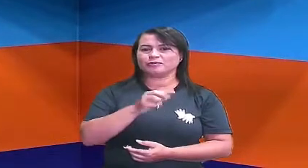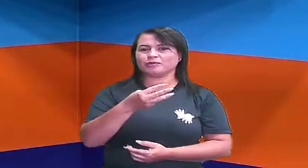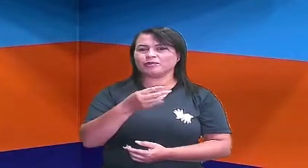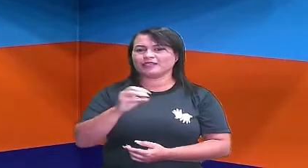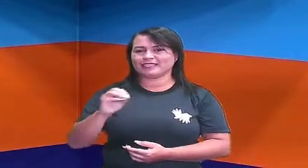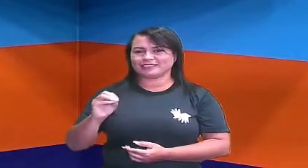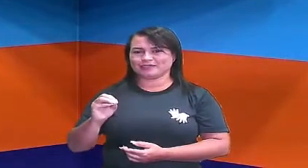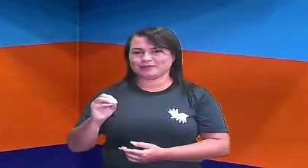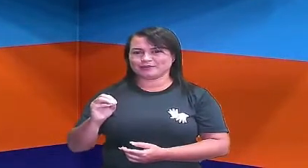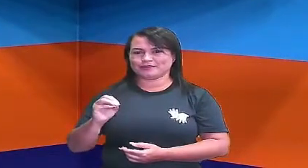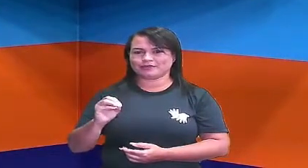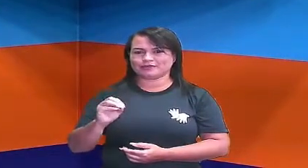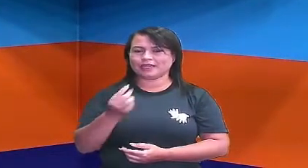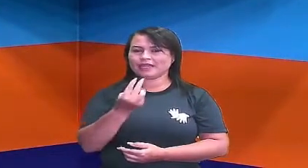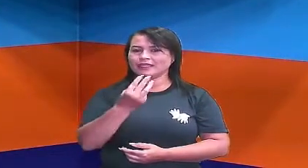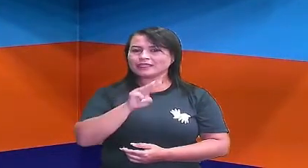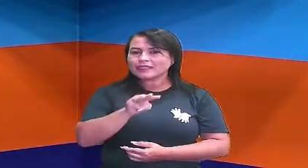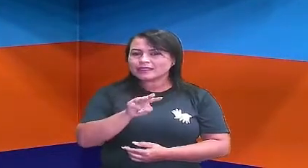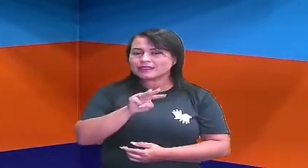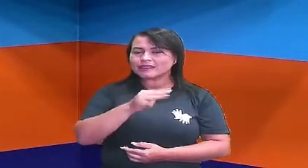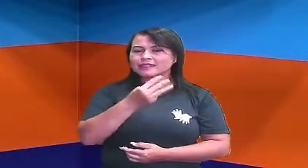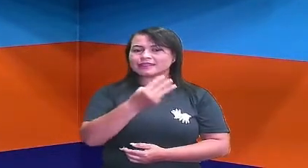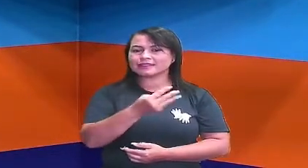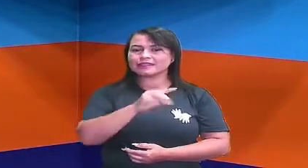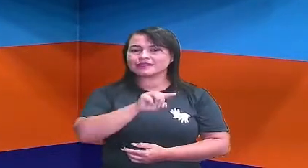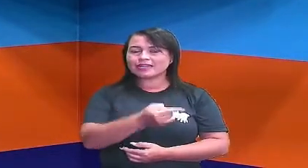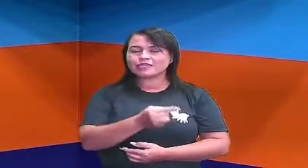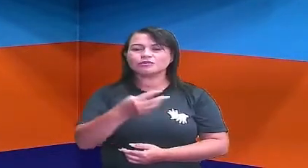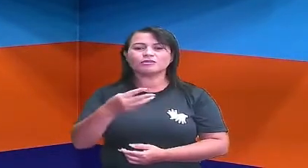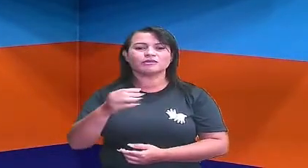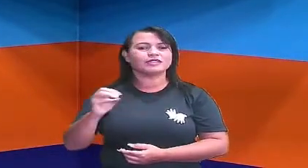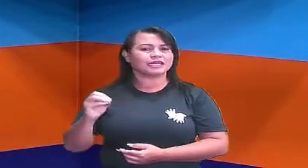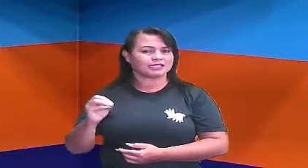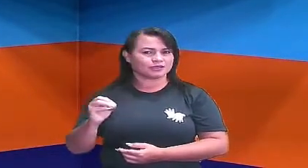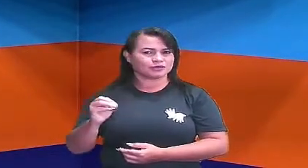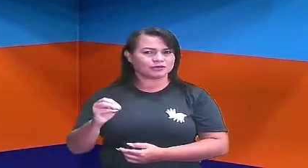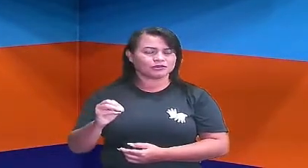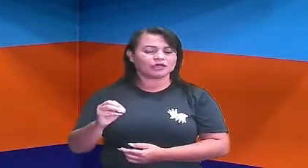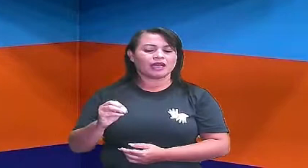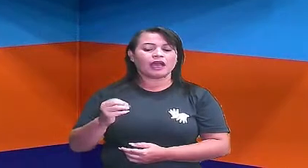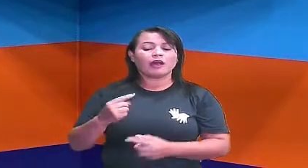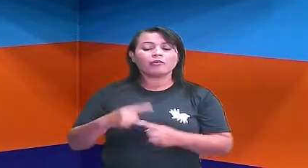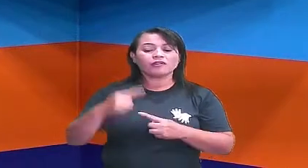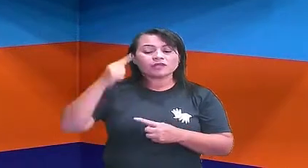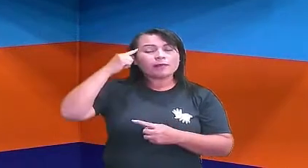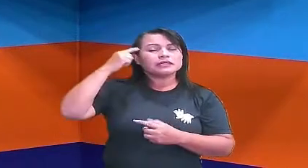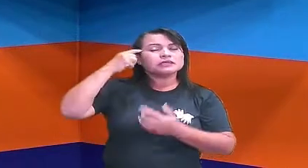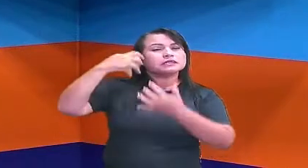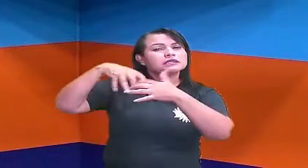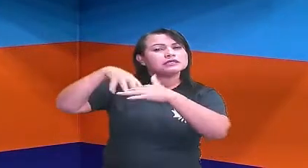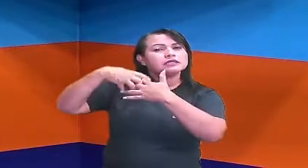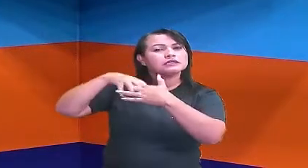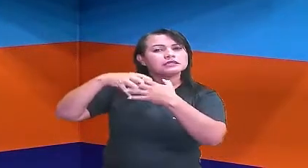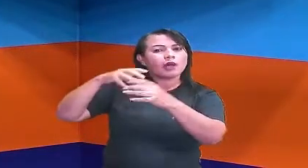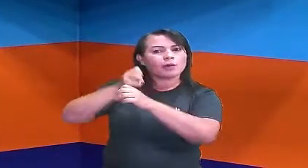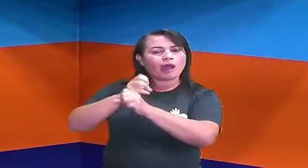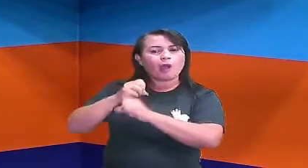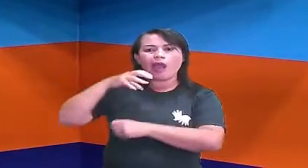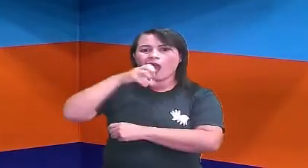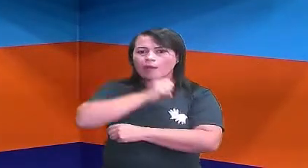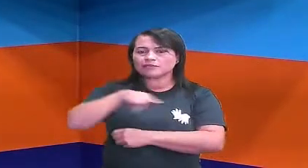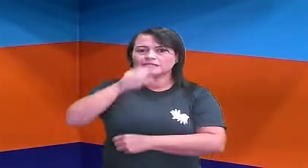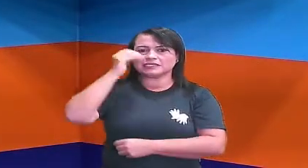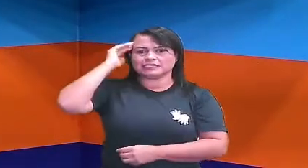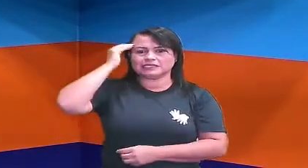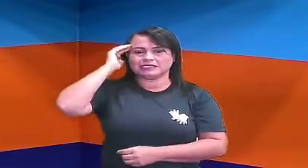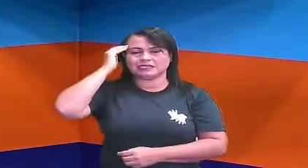3.300. Tá? Isso aí é uma forma de você fazer o cálculo mental bem mais rápido, né? Para que vocês possam